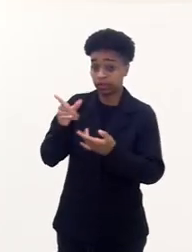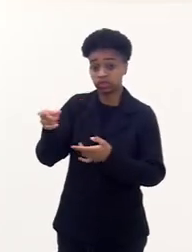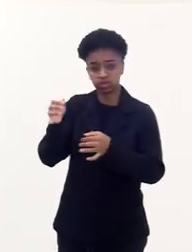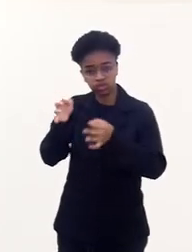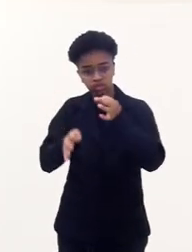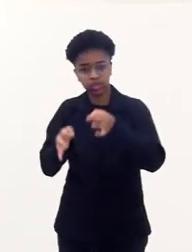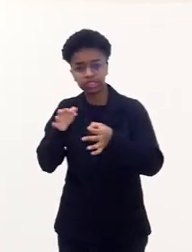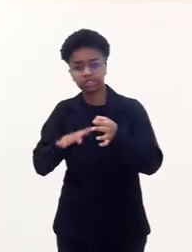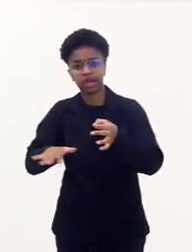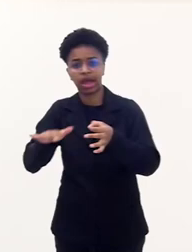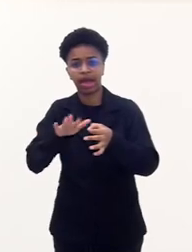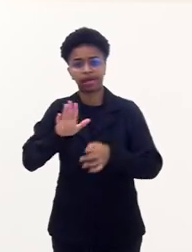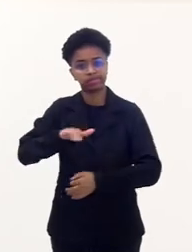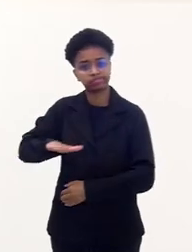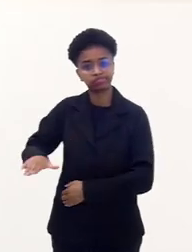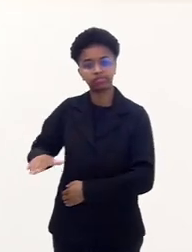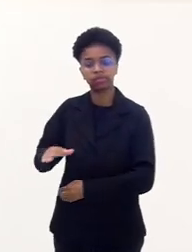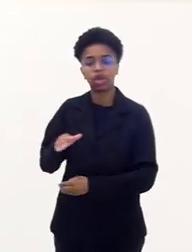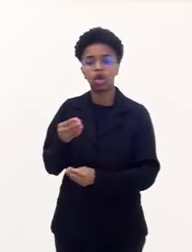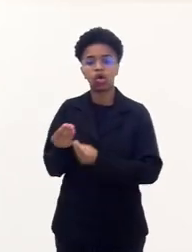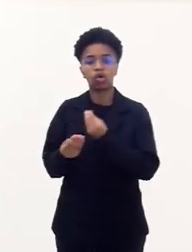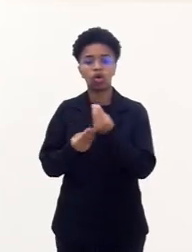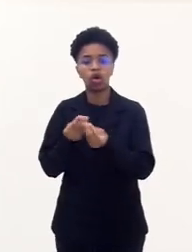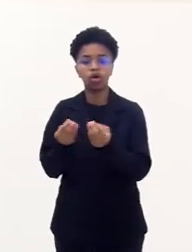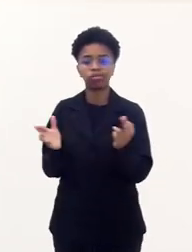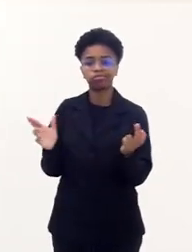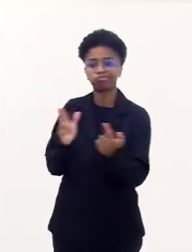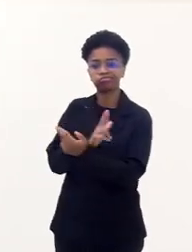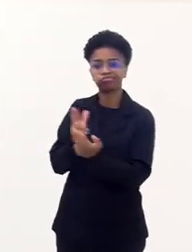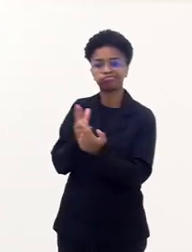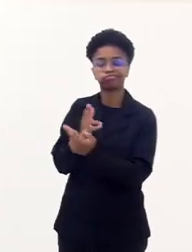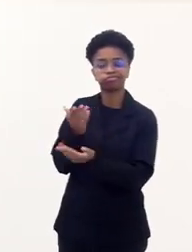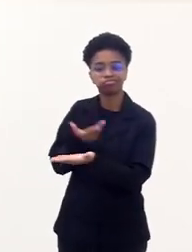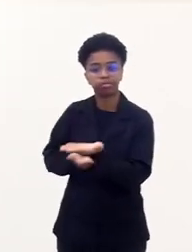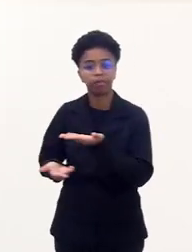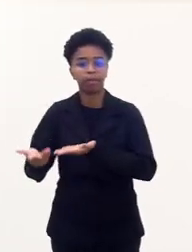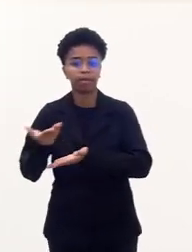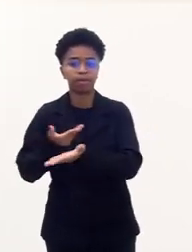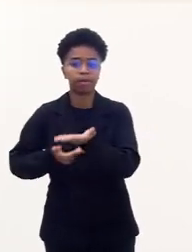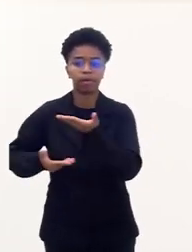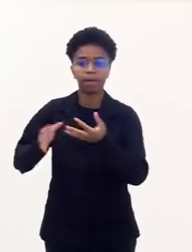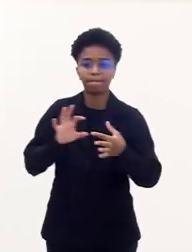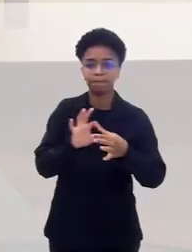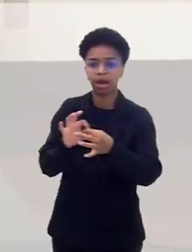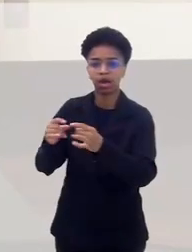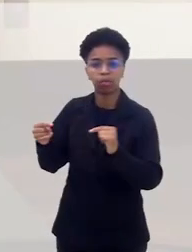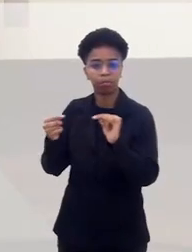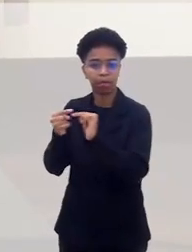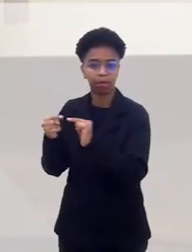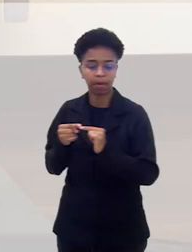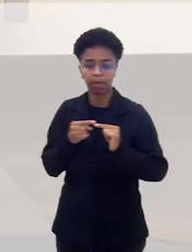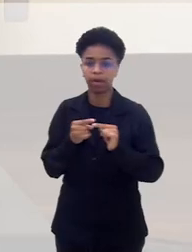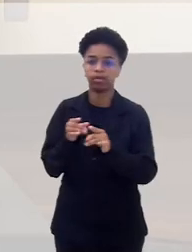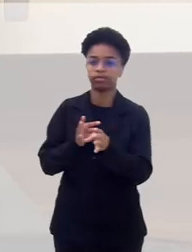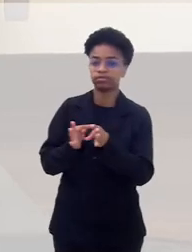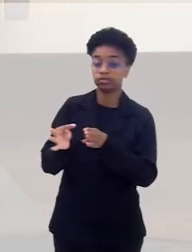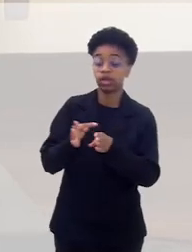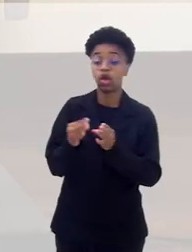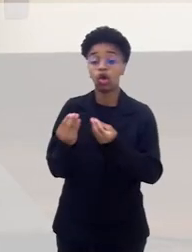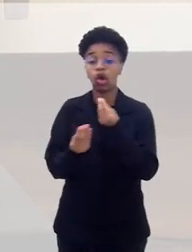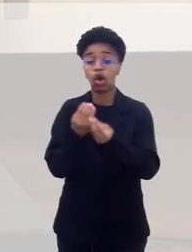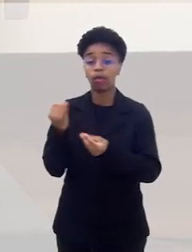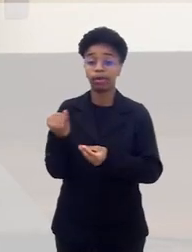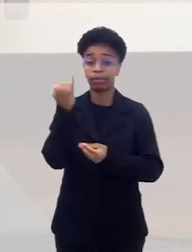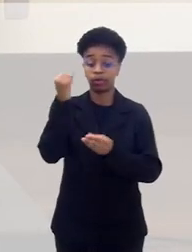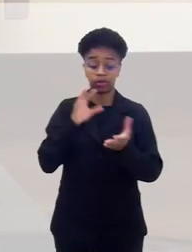lá da infância quando se relacionava de maneira proativa com os conselheiros tutelares e a importância do